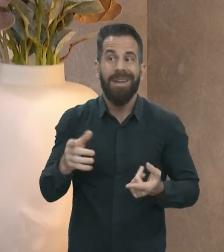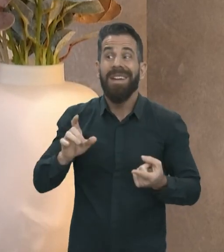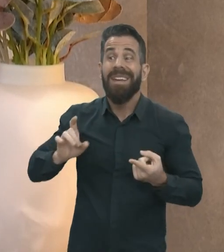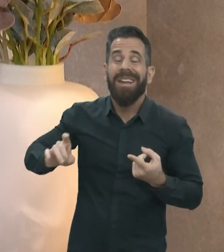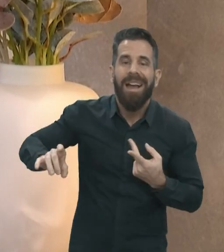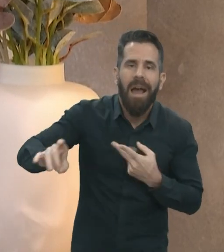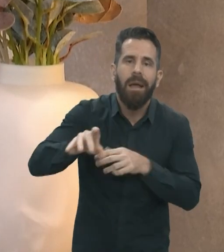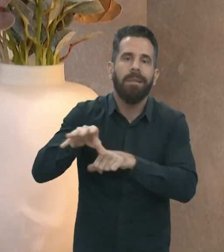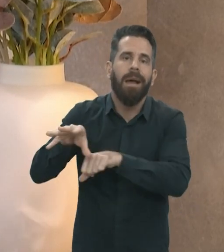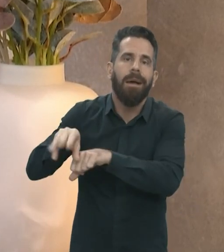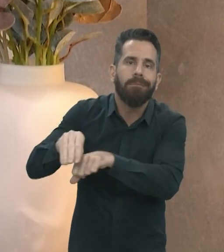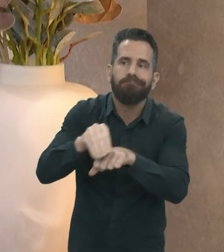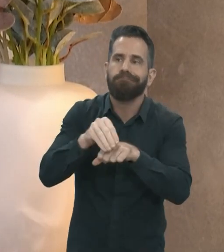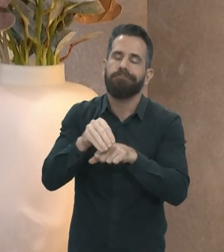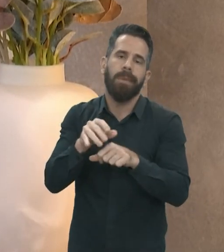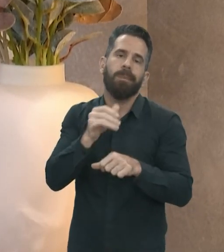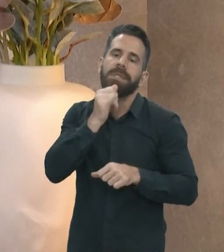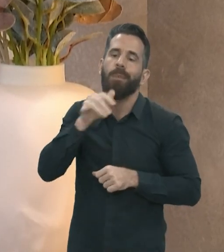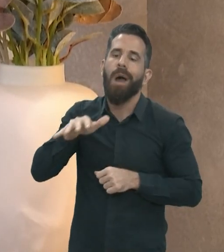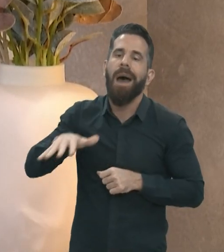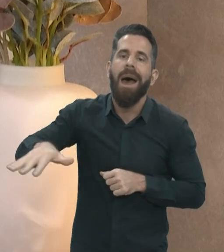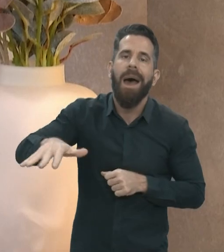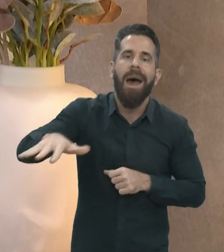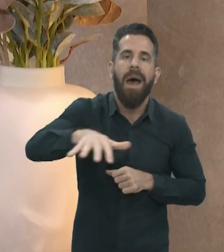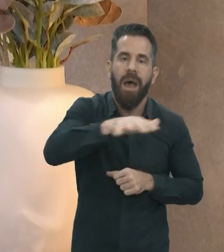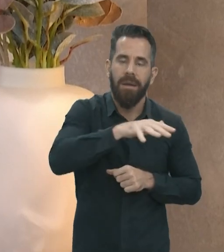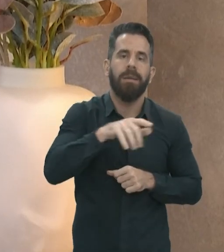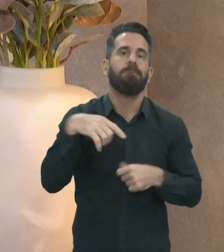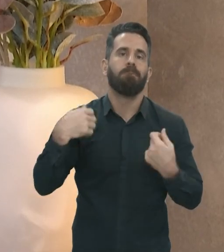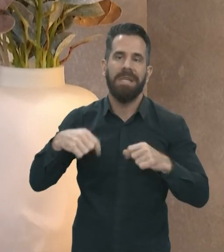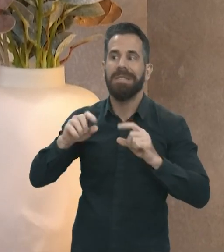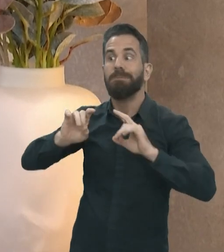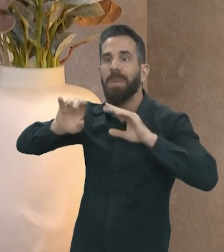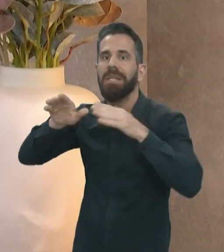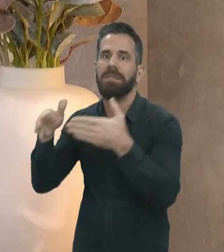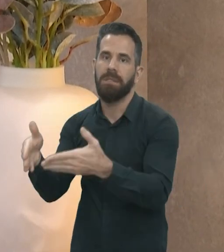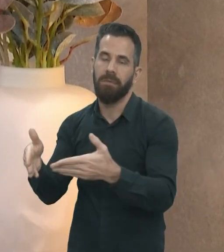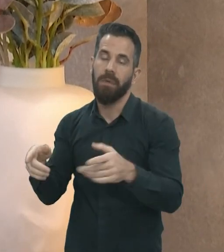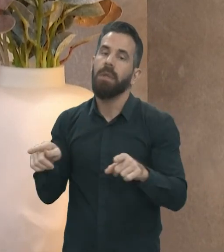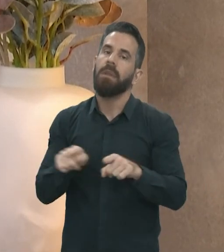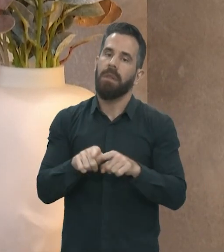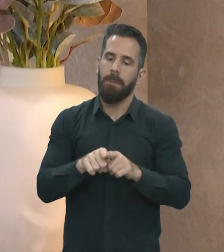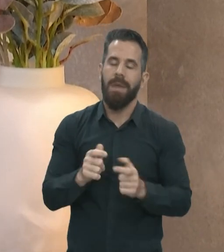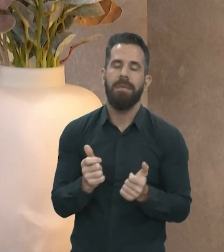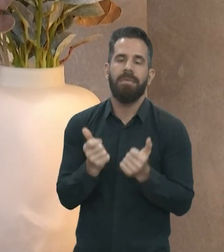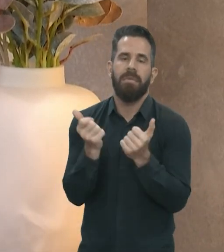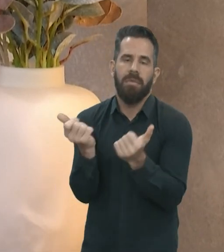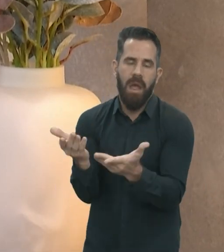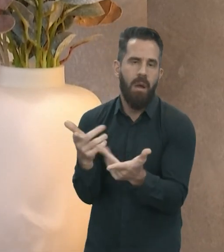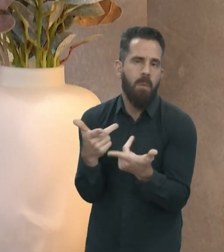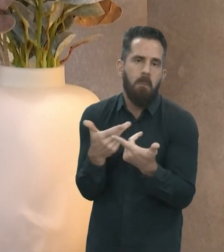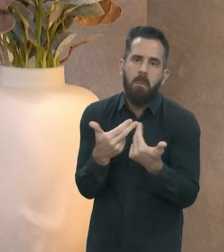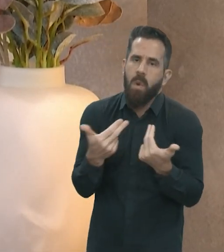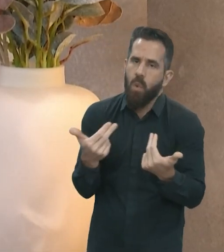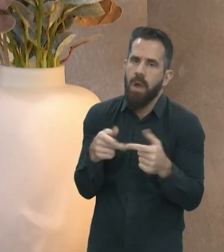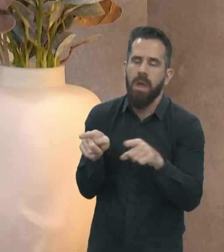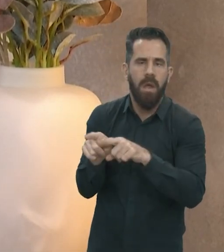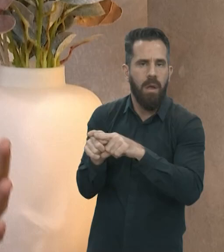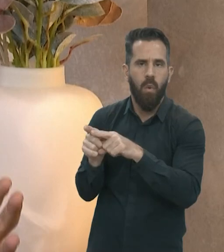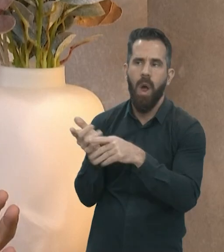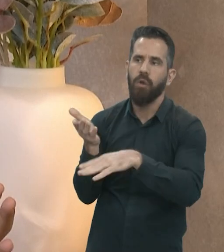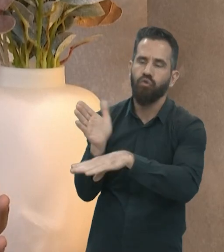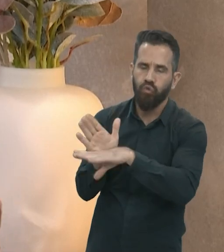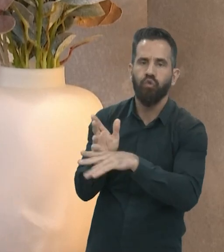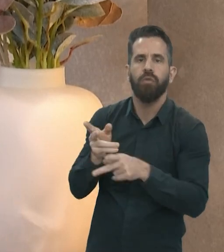especificidades. Isso de um lado. De outro lado, a questão da permanência, darmos condições de permanência, seja através de assistência estudantil, seja através de